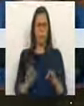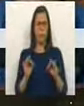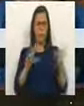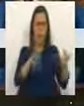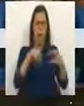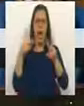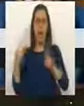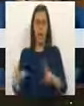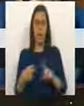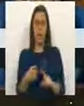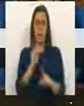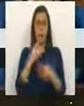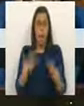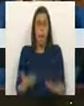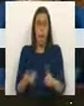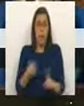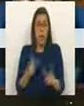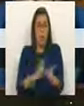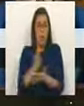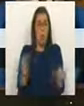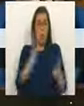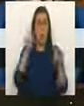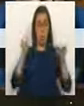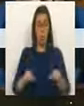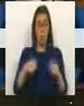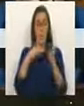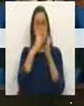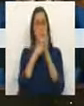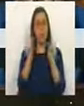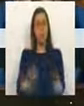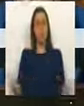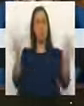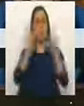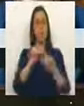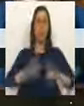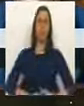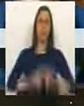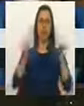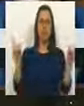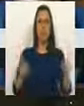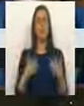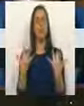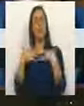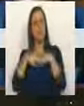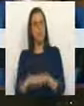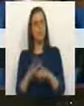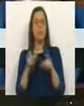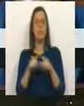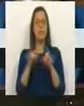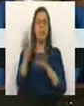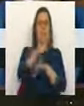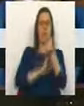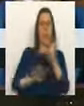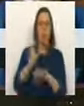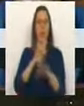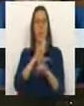profundamente alterado e que não é o que vigora. Hoje temos um modelo novo, diferente, integrado entre a